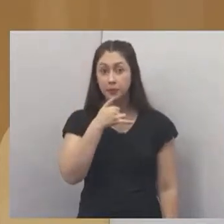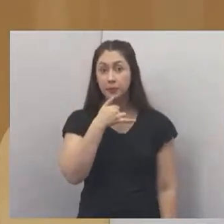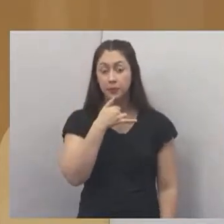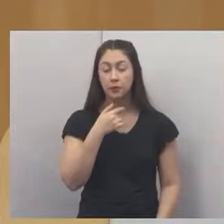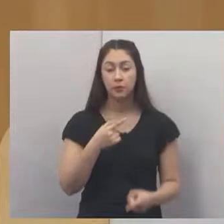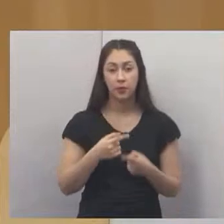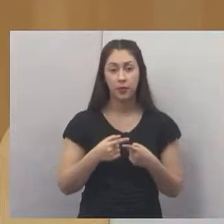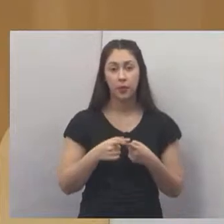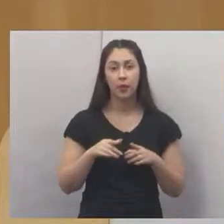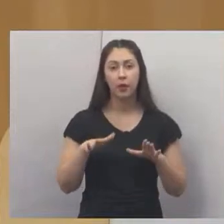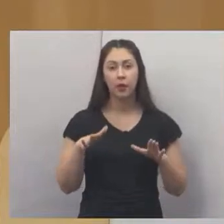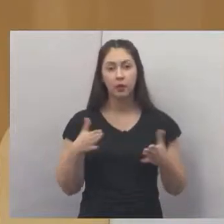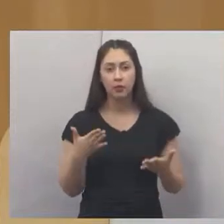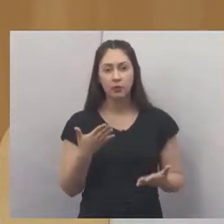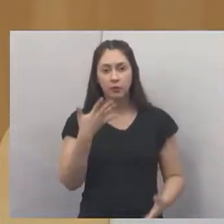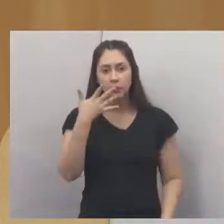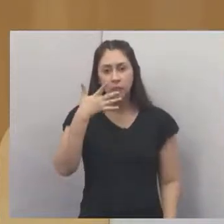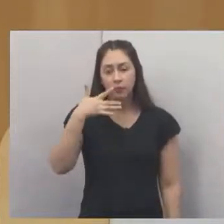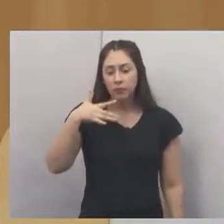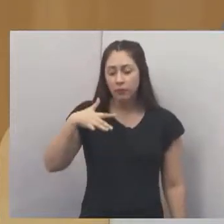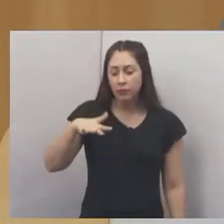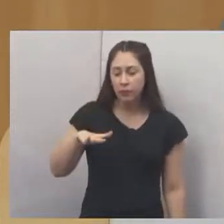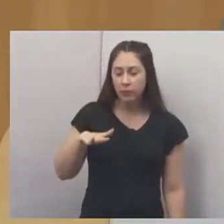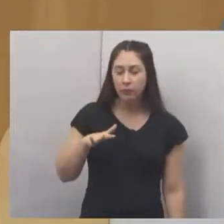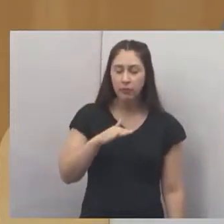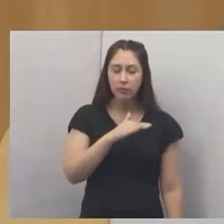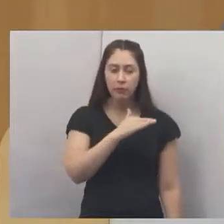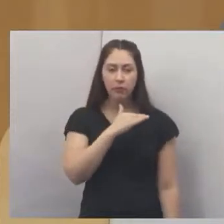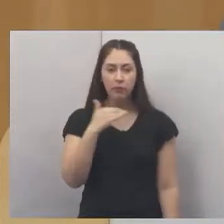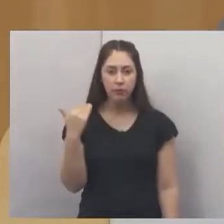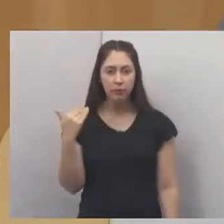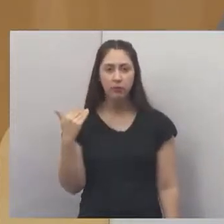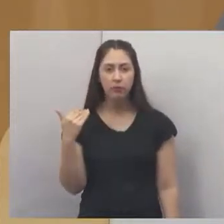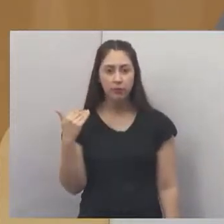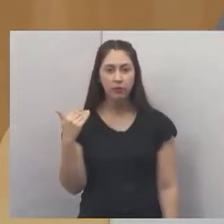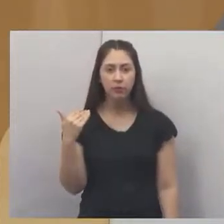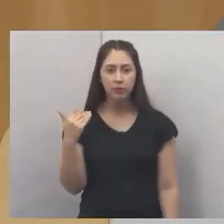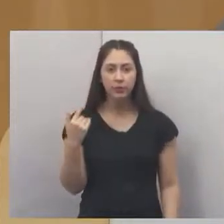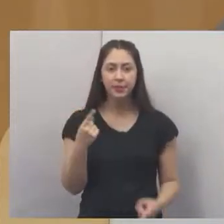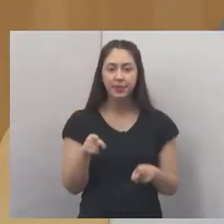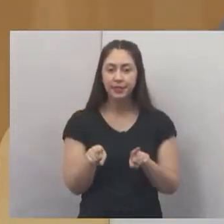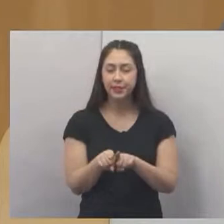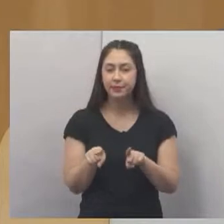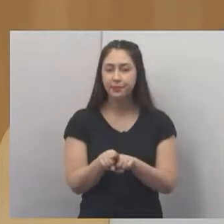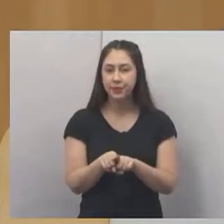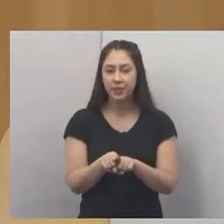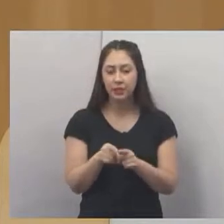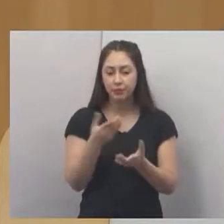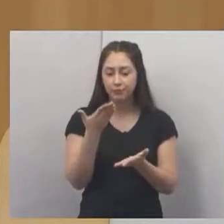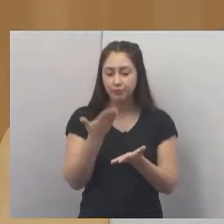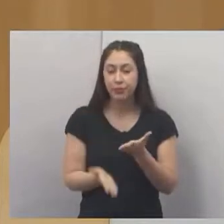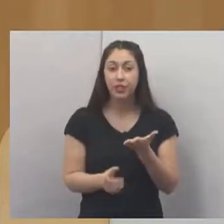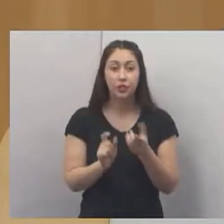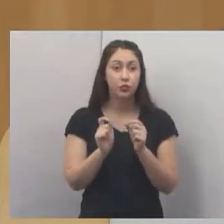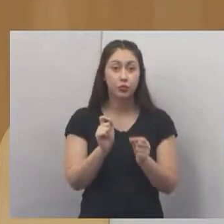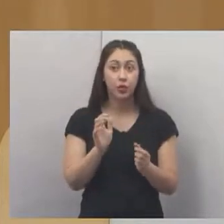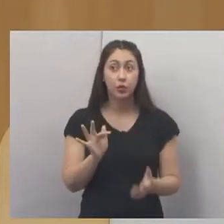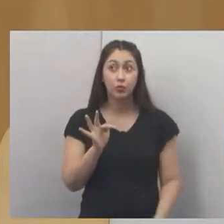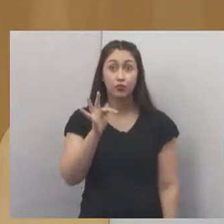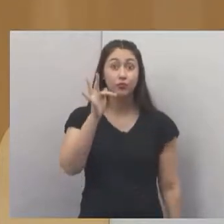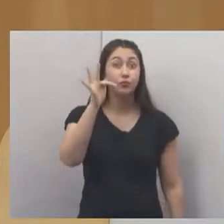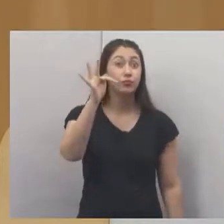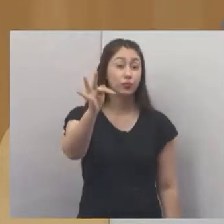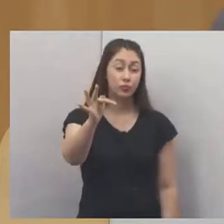porque quando morre uma criança, quando morre um adolescente, está se perdendo um pedaço do futuro do